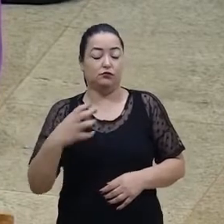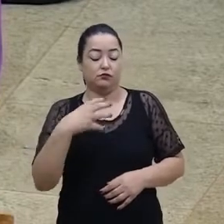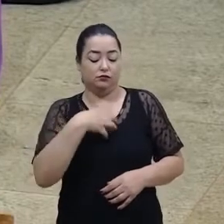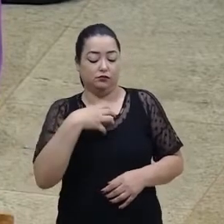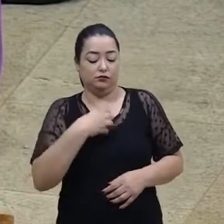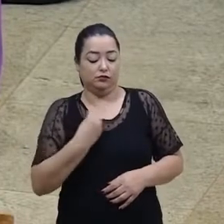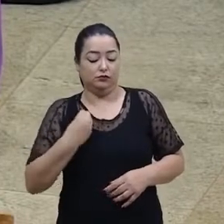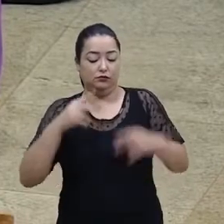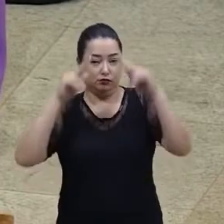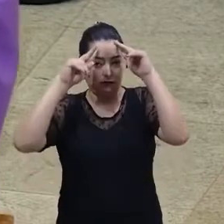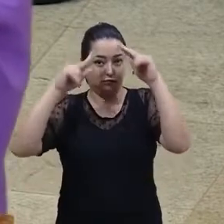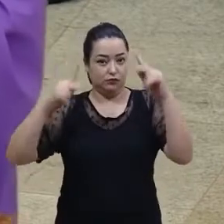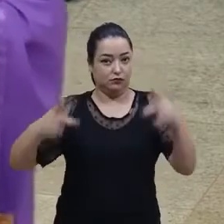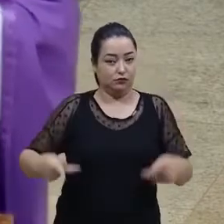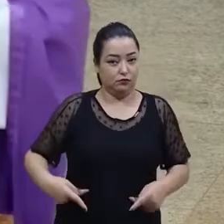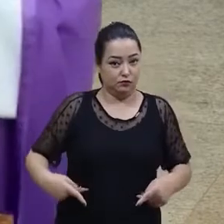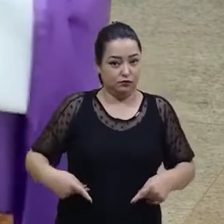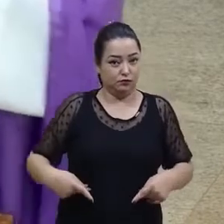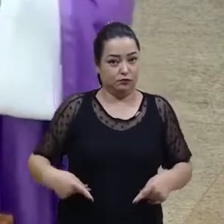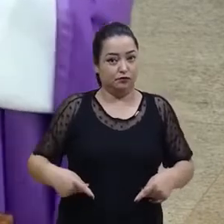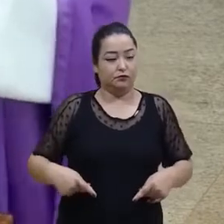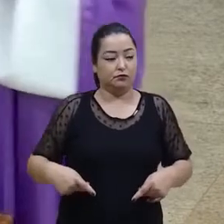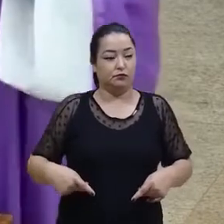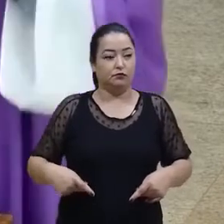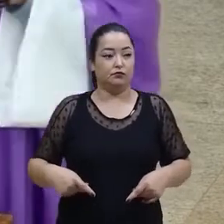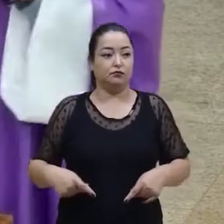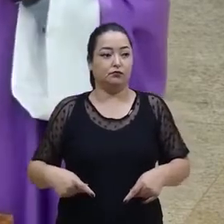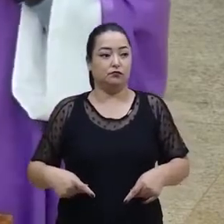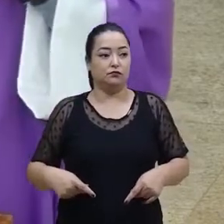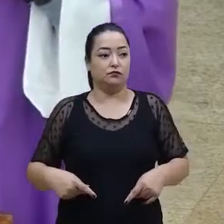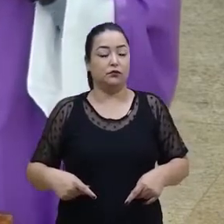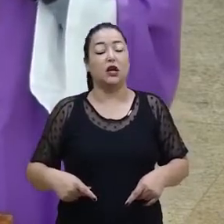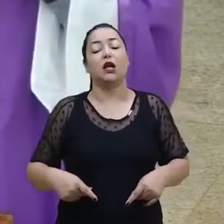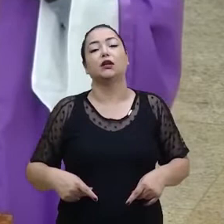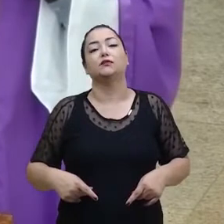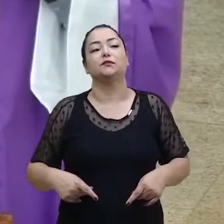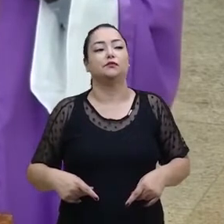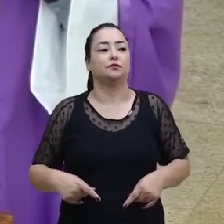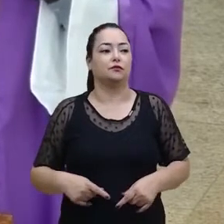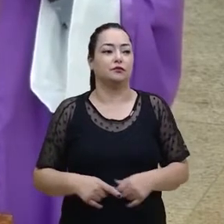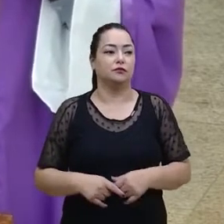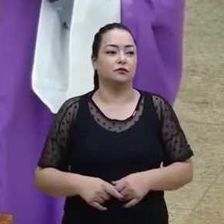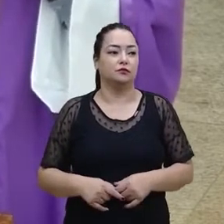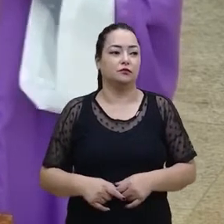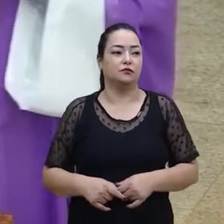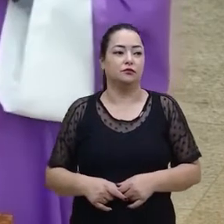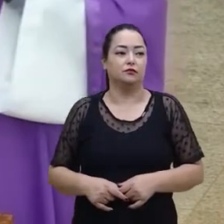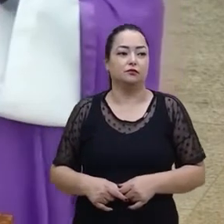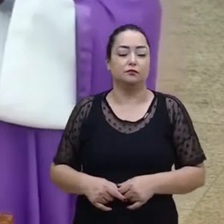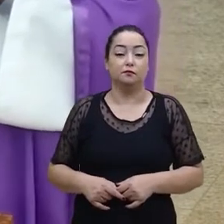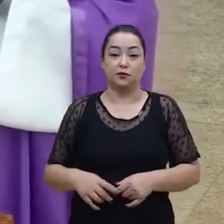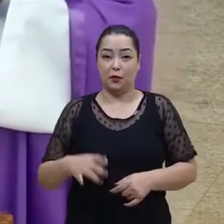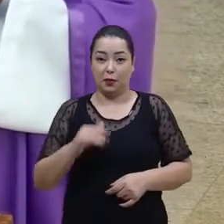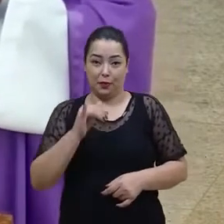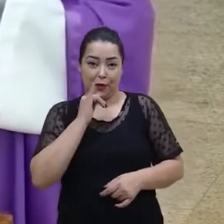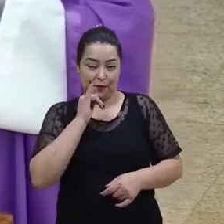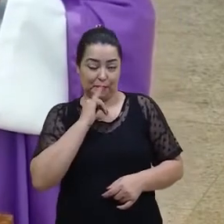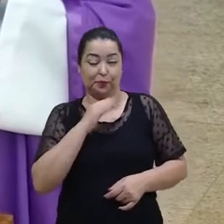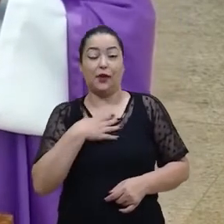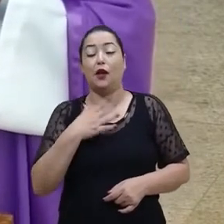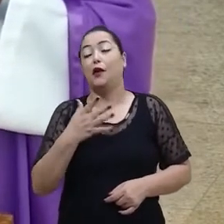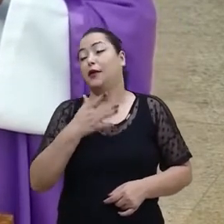sábios mas aí daqui a pouco vem aí umas modas e inventam o jejum intermitente